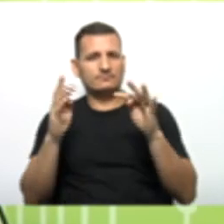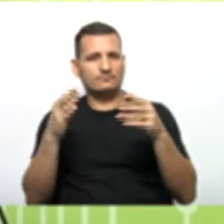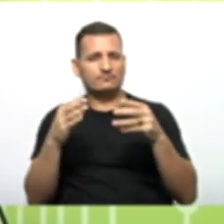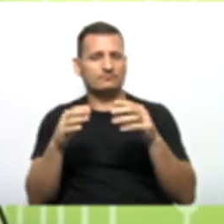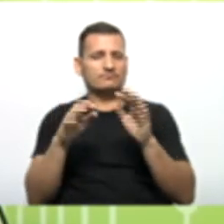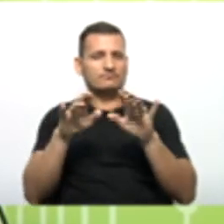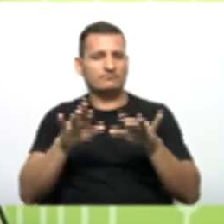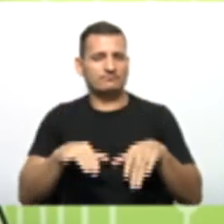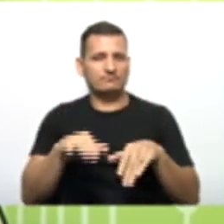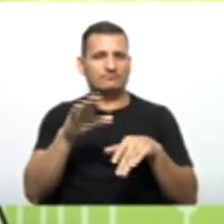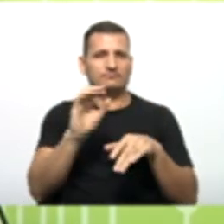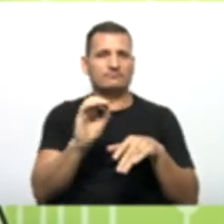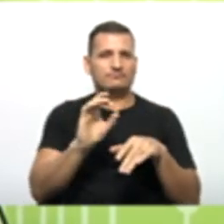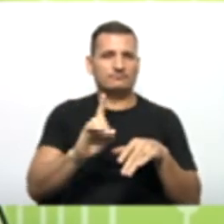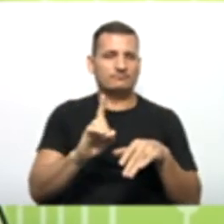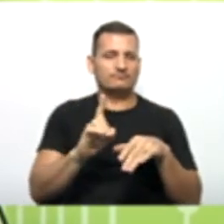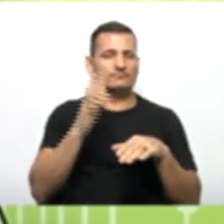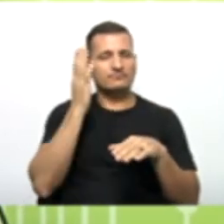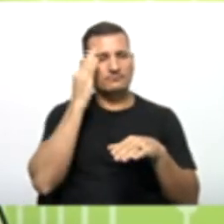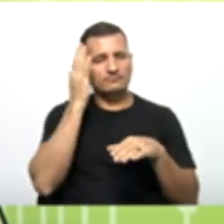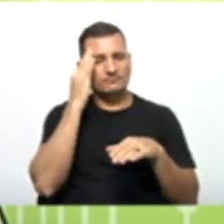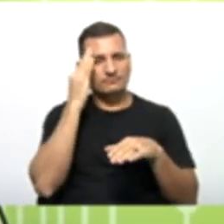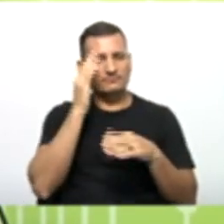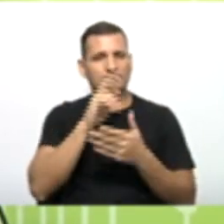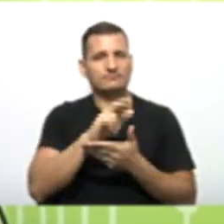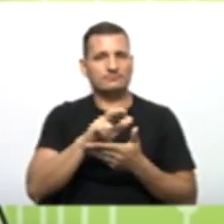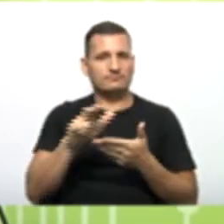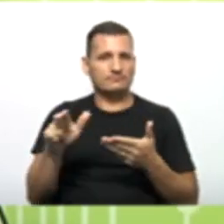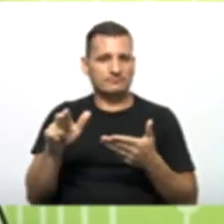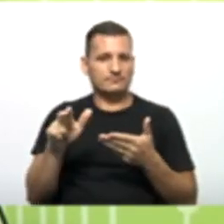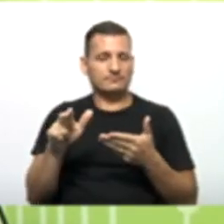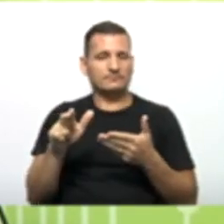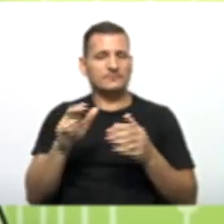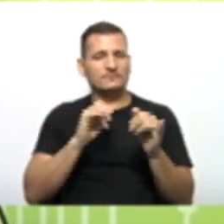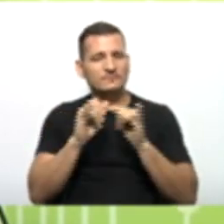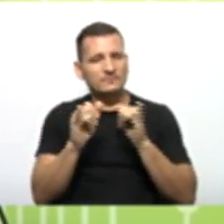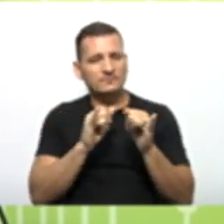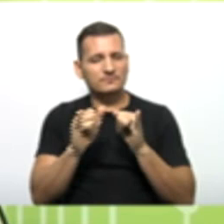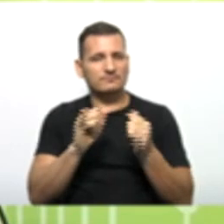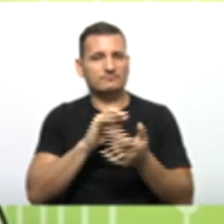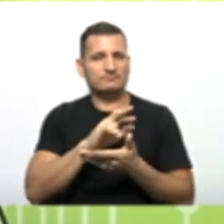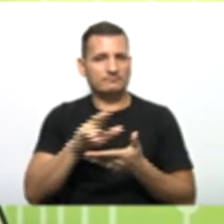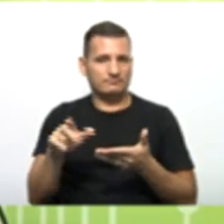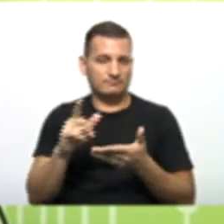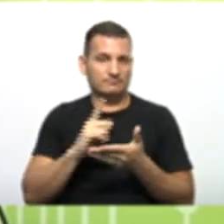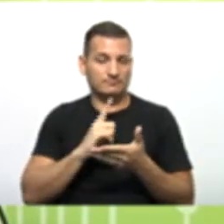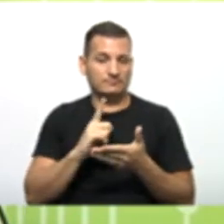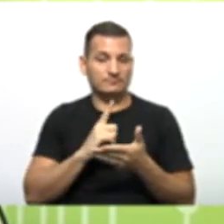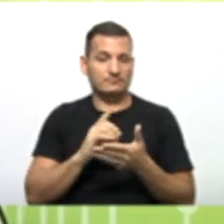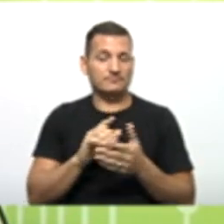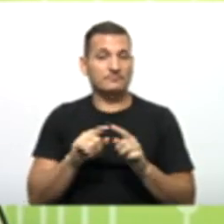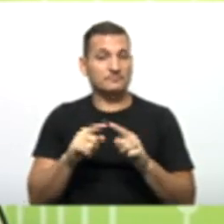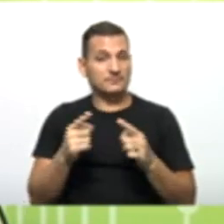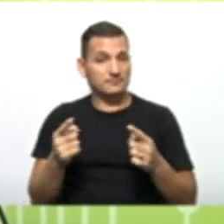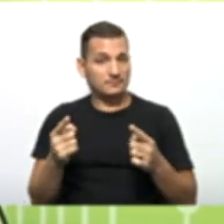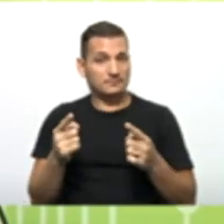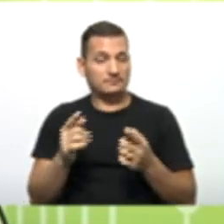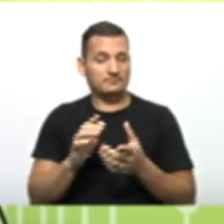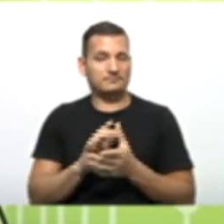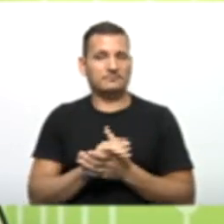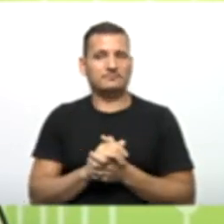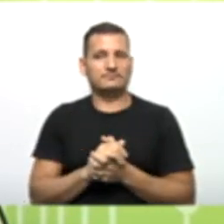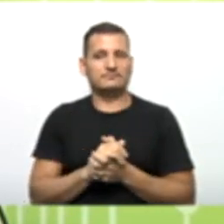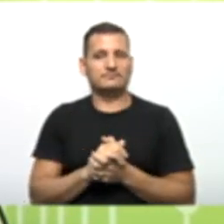eu sei que é uma demanda muito grande de informações mas um critério